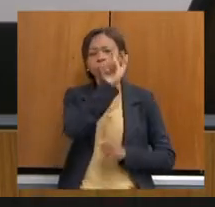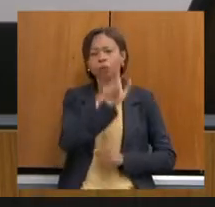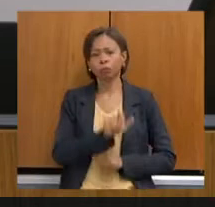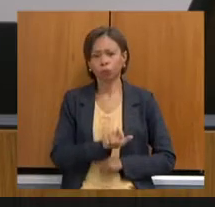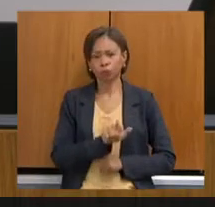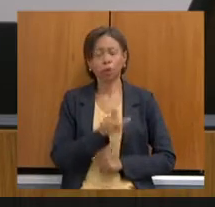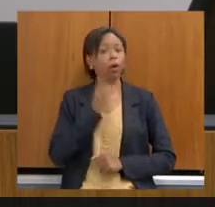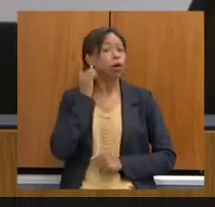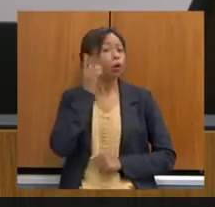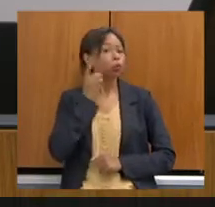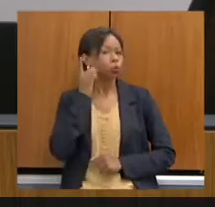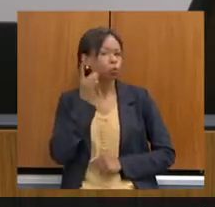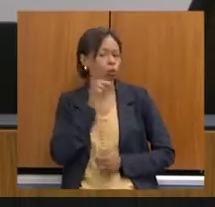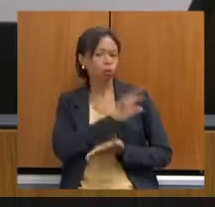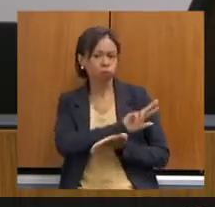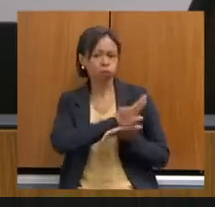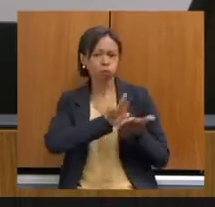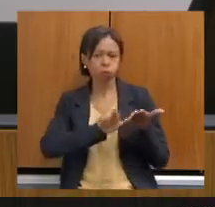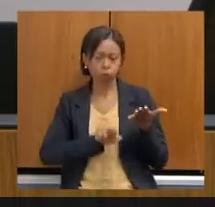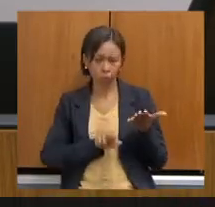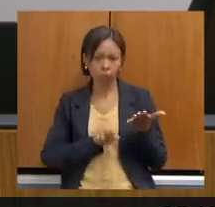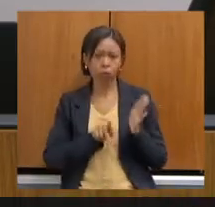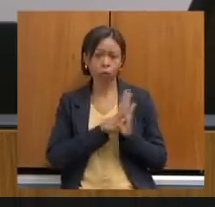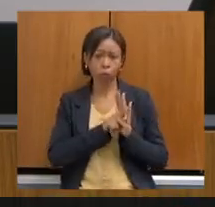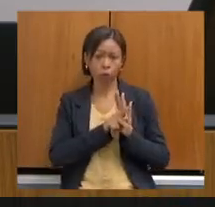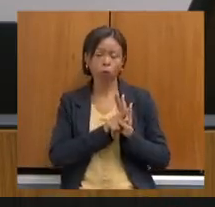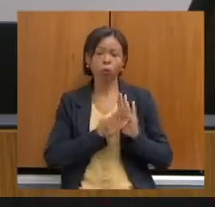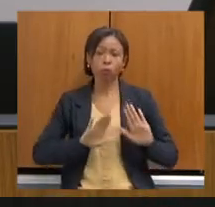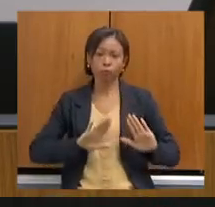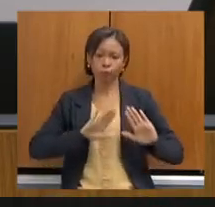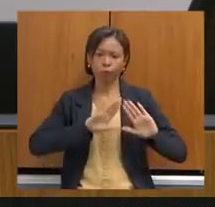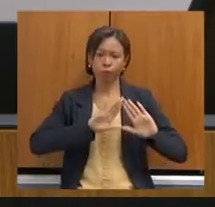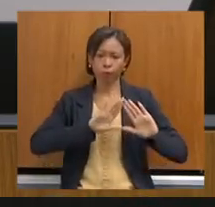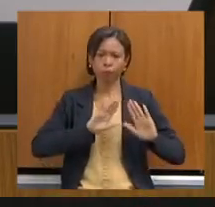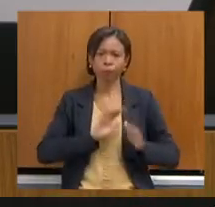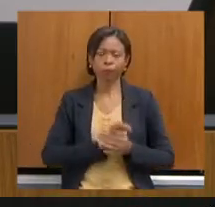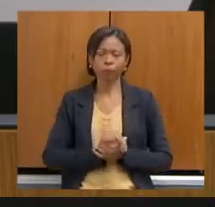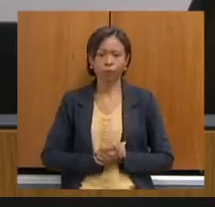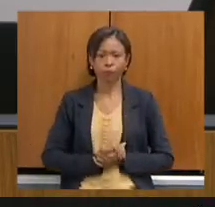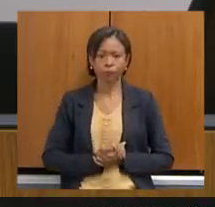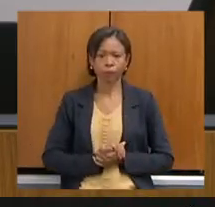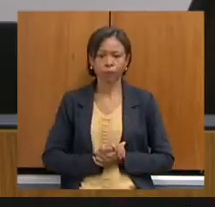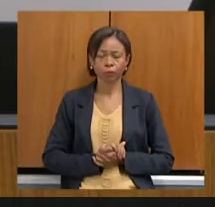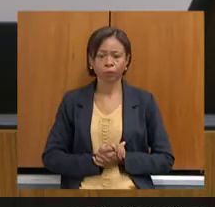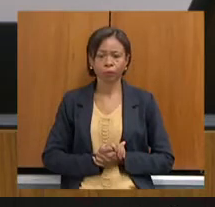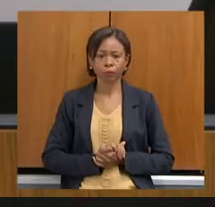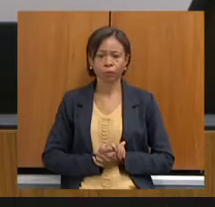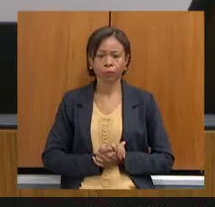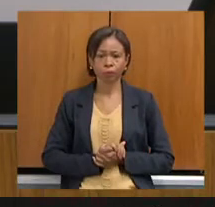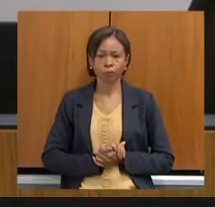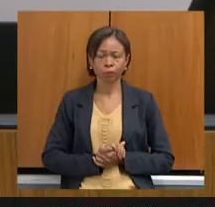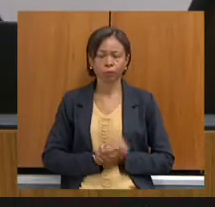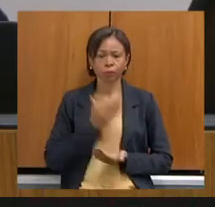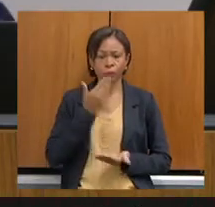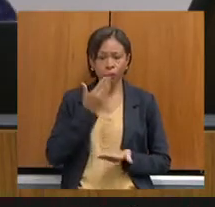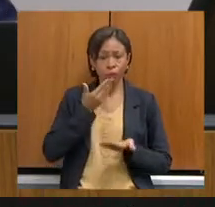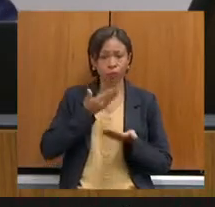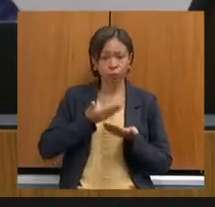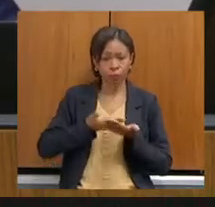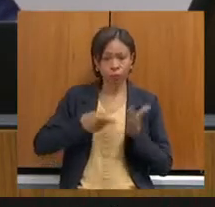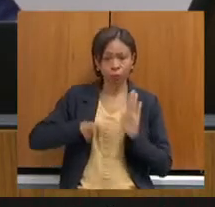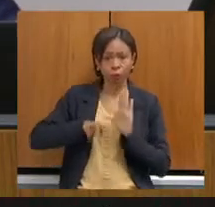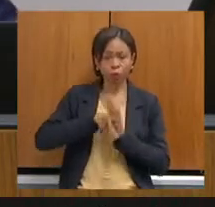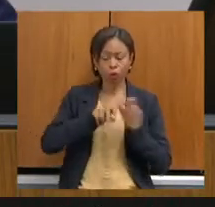aos deputados e as deputadas nos termos da deliberação da mesa